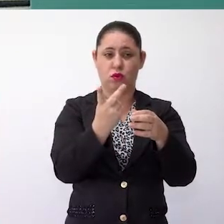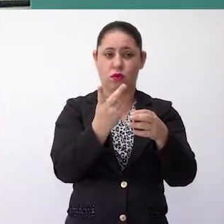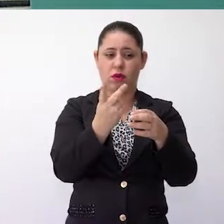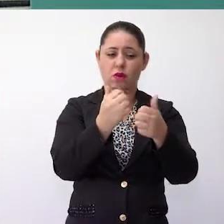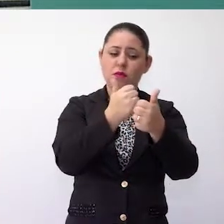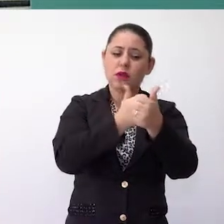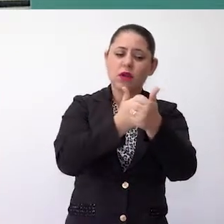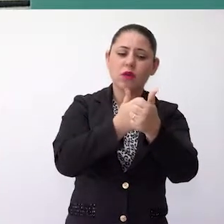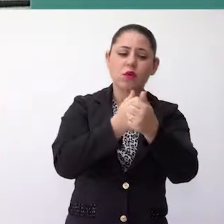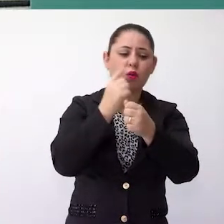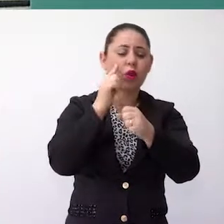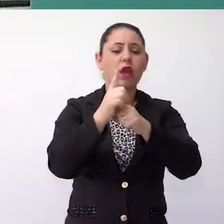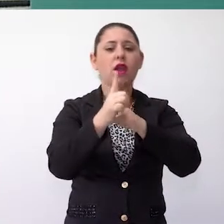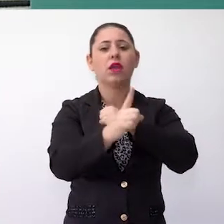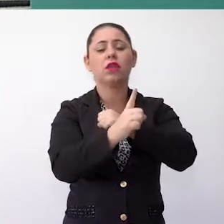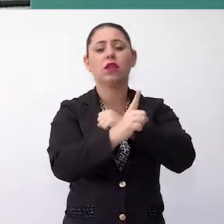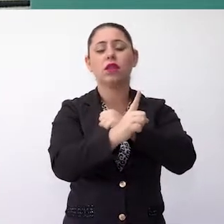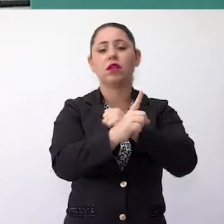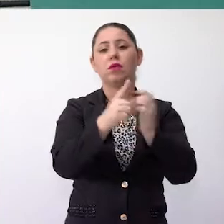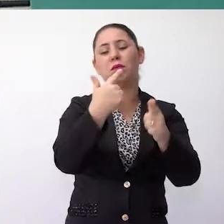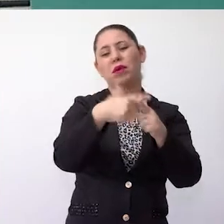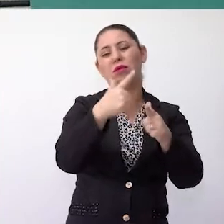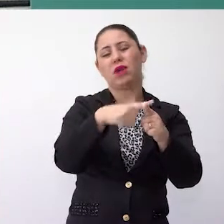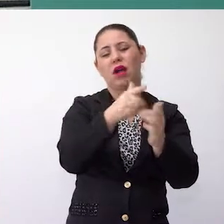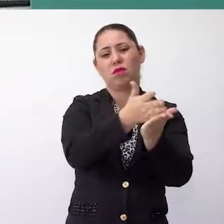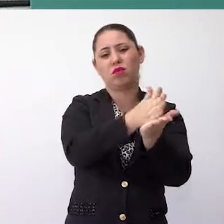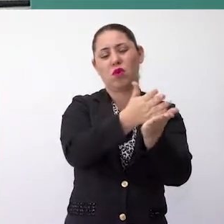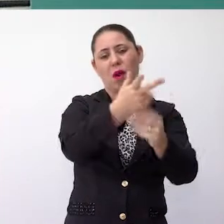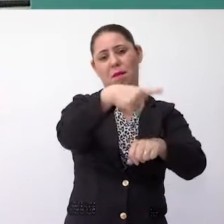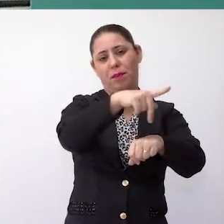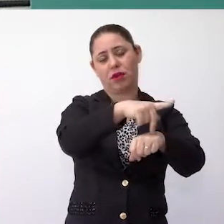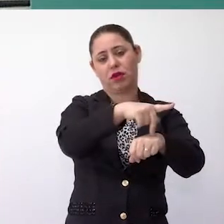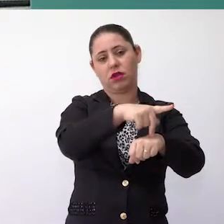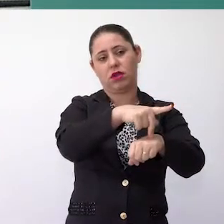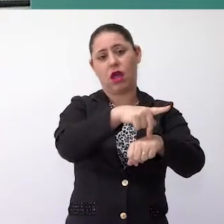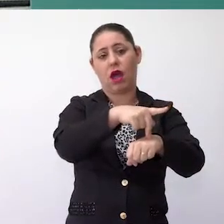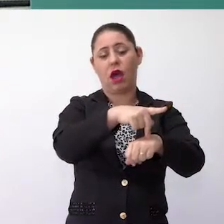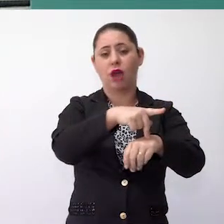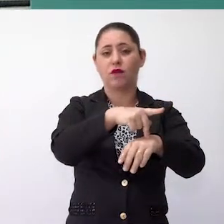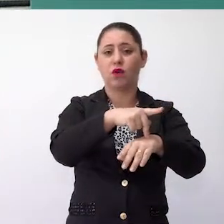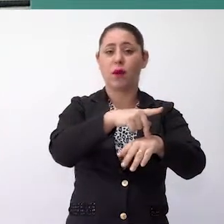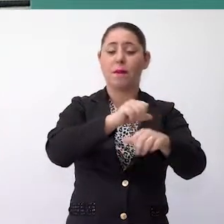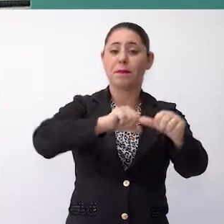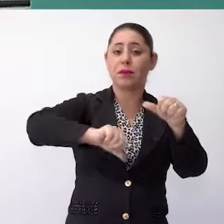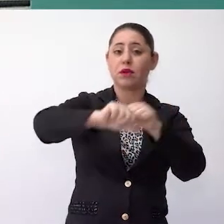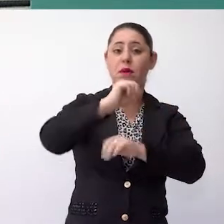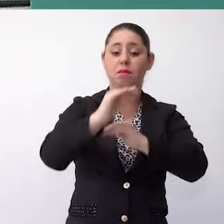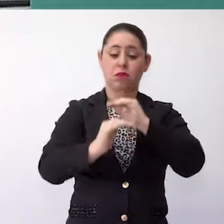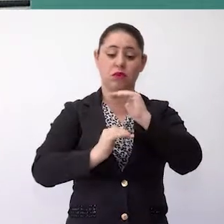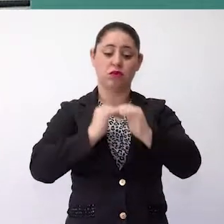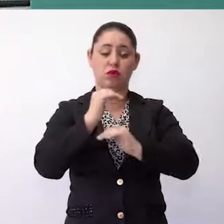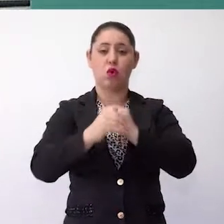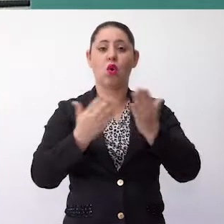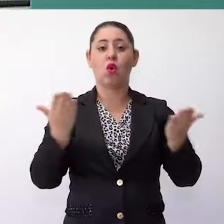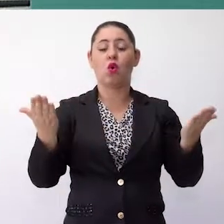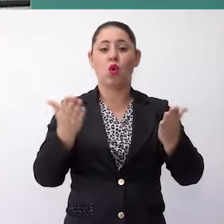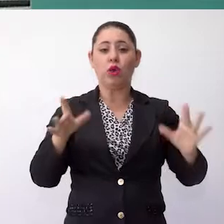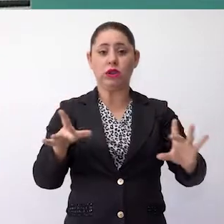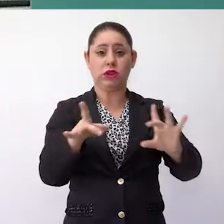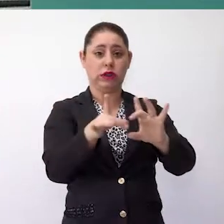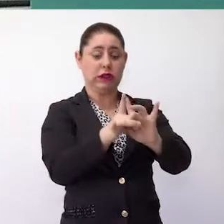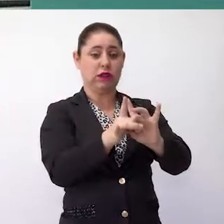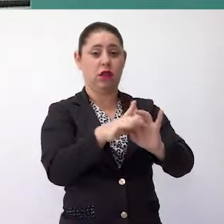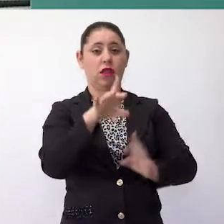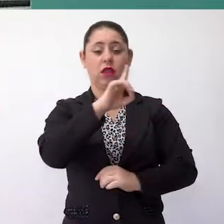problemas da região de fronteira. E ao longo do tempo esse modelo foi se aperfeiçoando. Hoje nós funcionamos de maneira integrada, nós temos uma